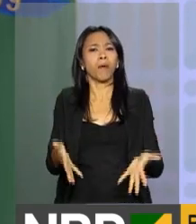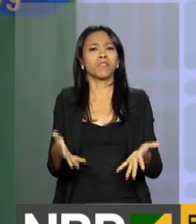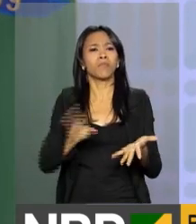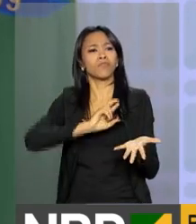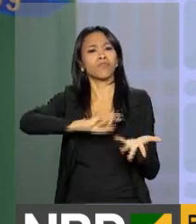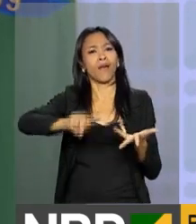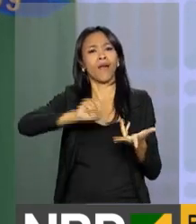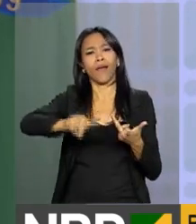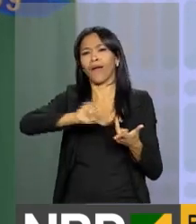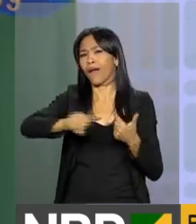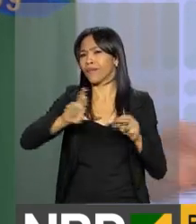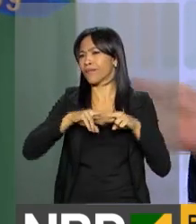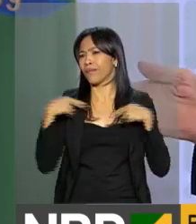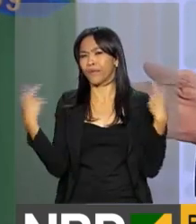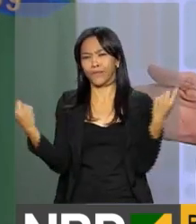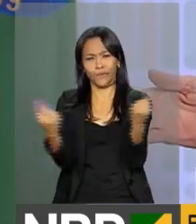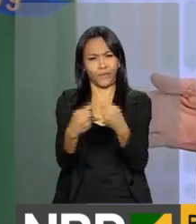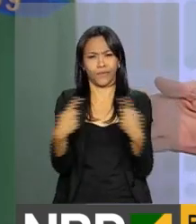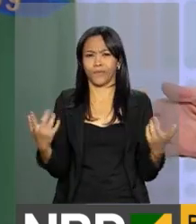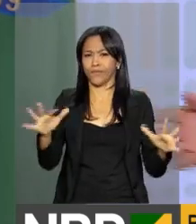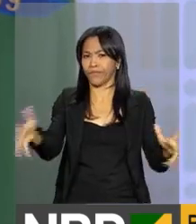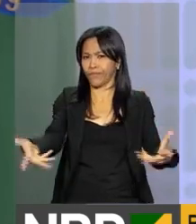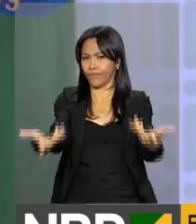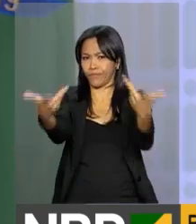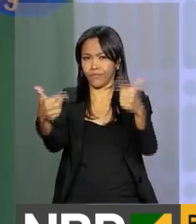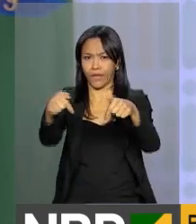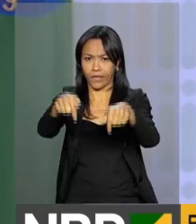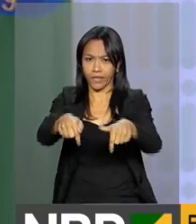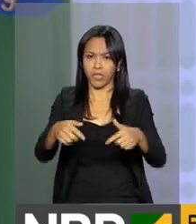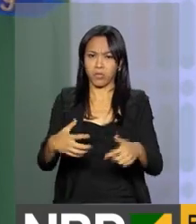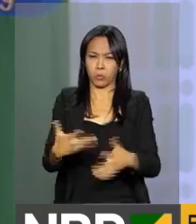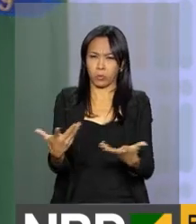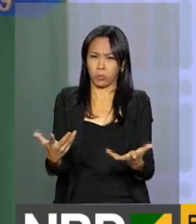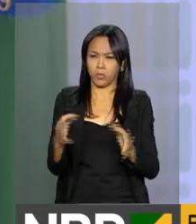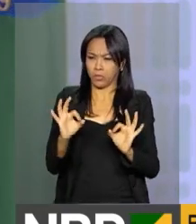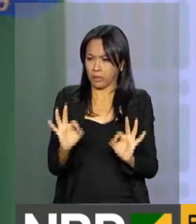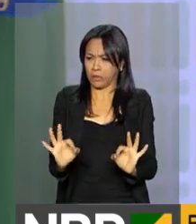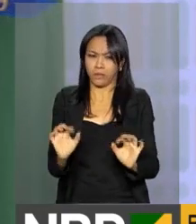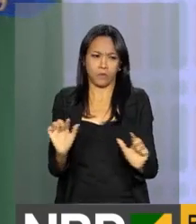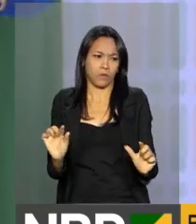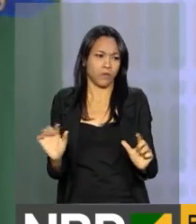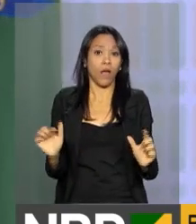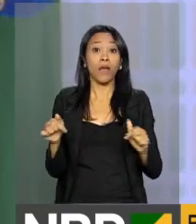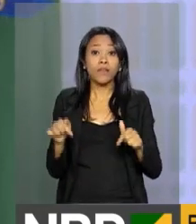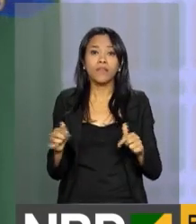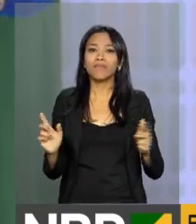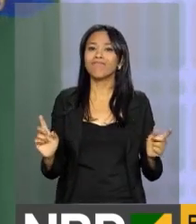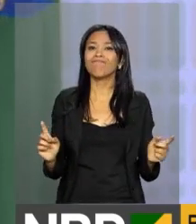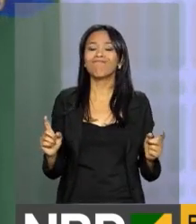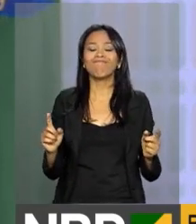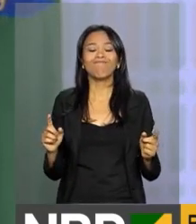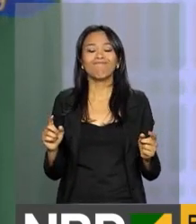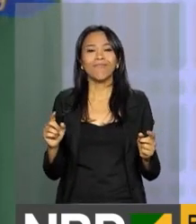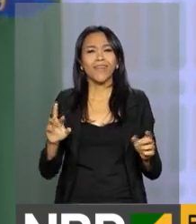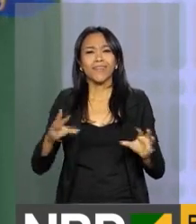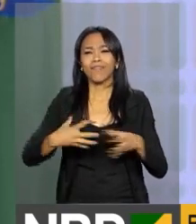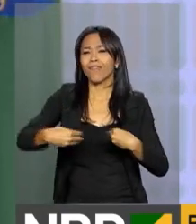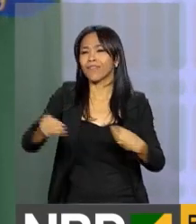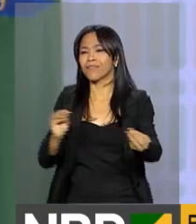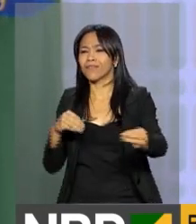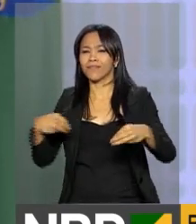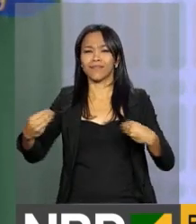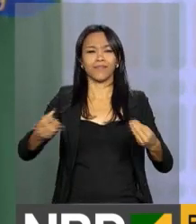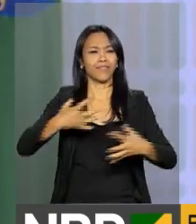são, digamos assim, solenidades solenes, não é? Com muita formalidade e tudo isso. Daqui eu vejo uma